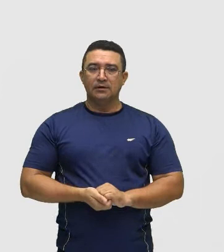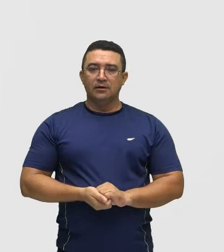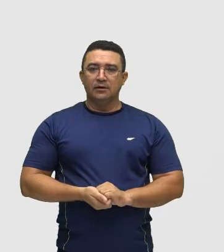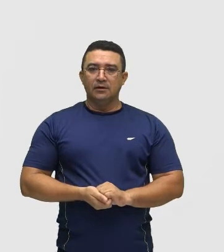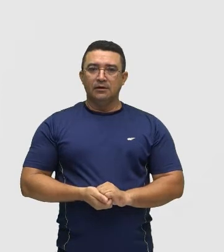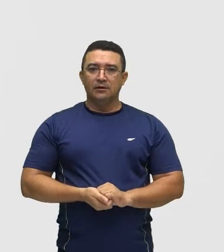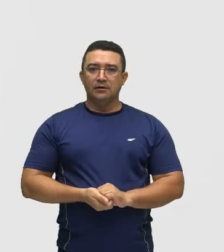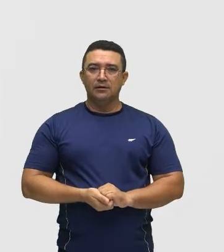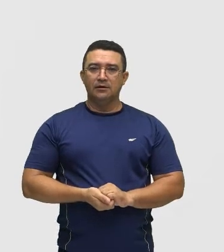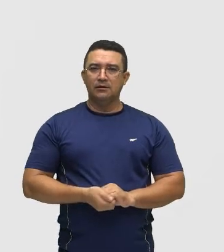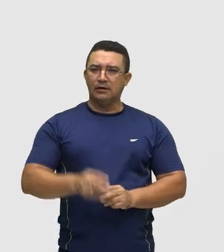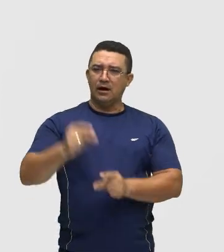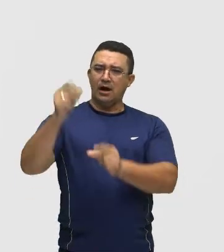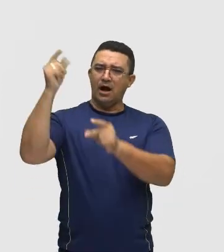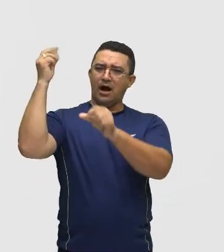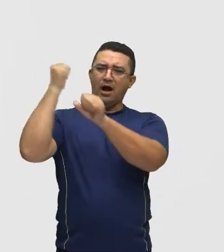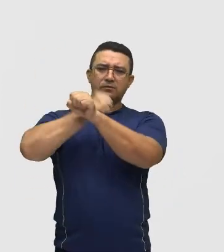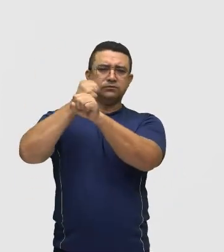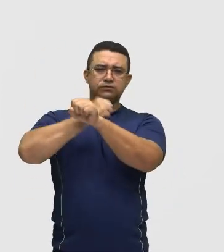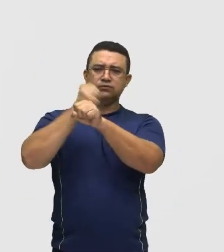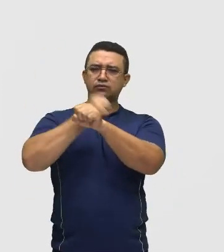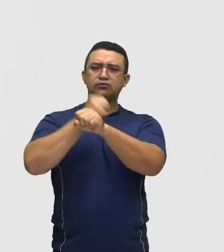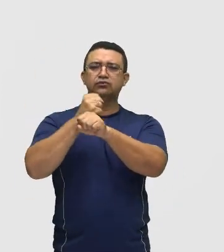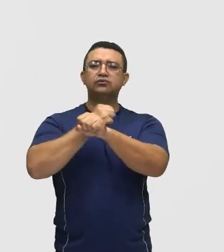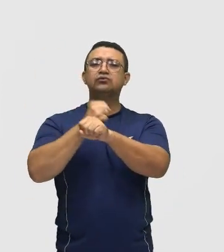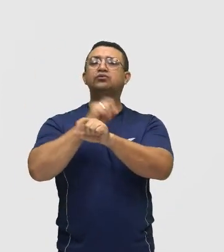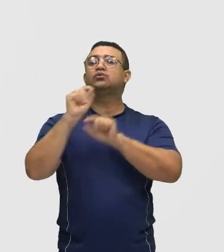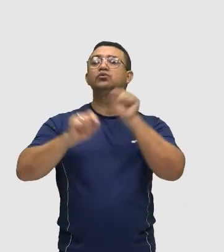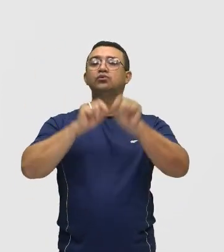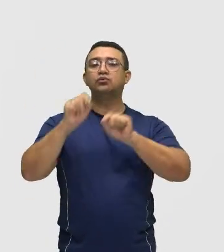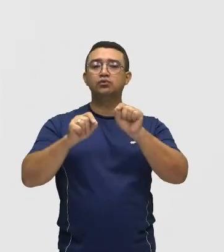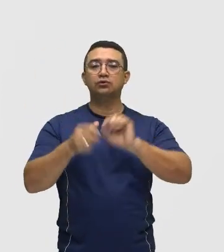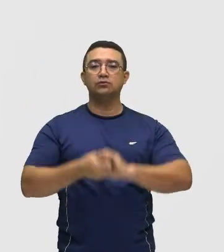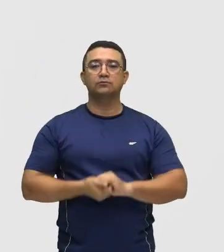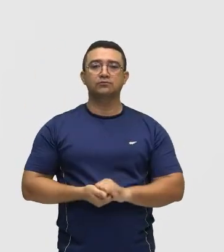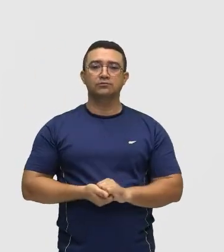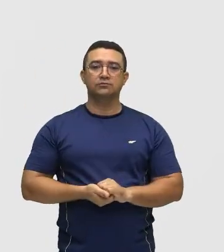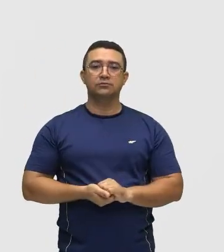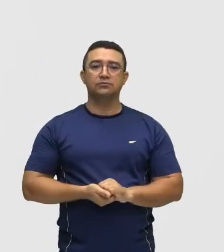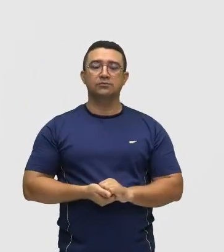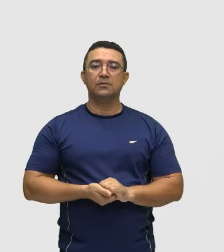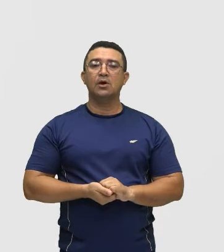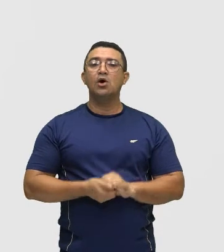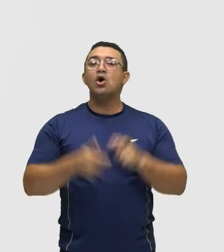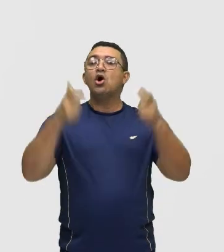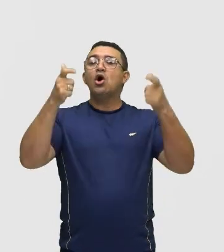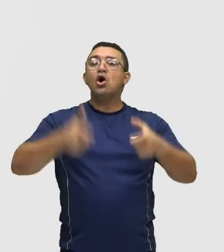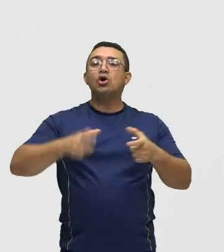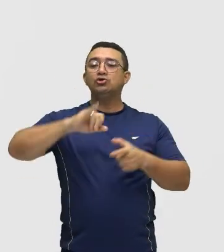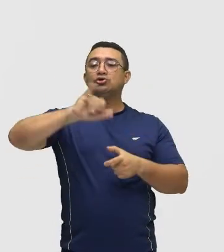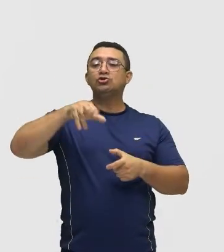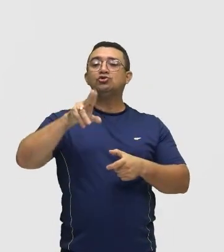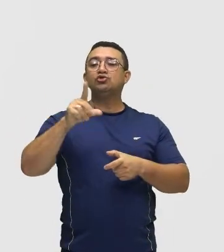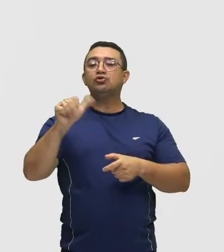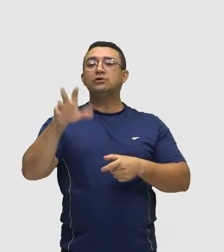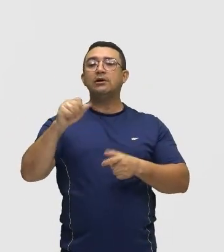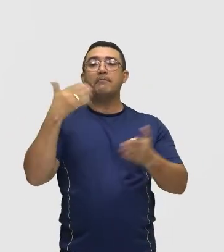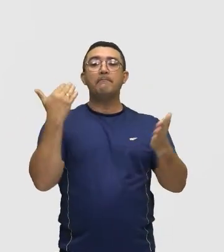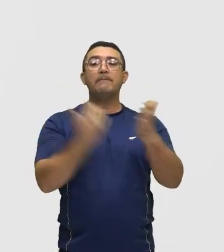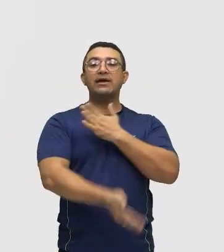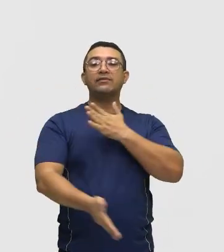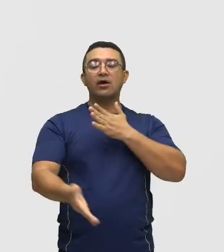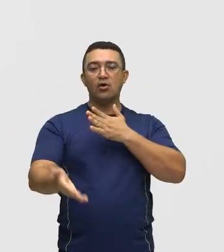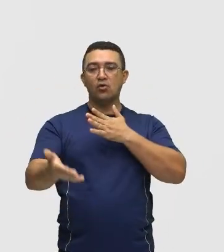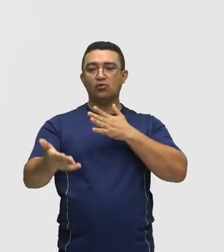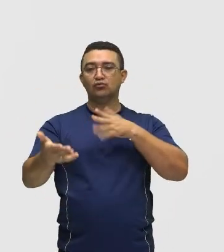De alguns exemplos de ditados populares. E olha só esse daí, onde Judas perdeu as botas. Né?